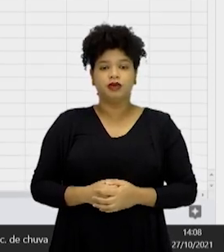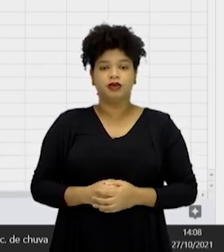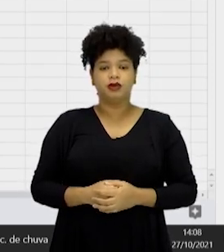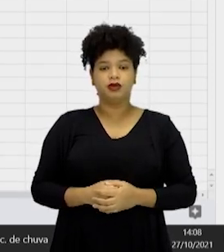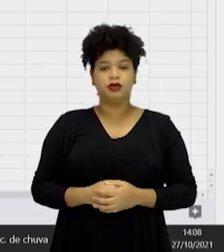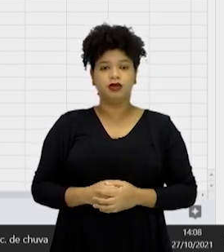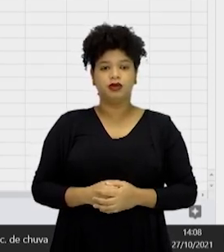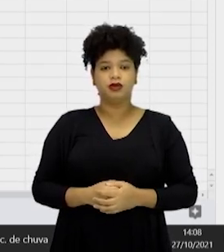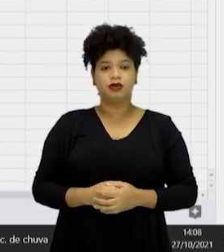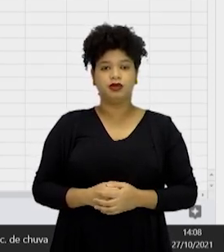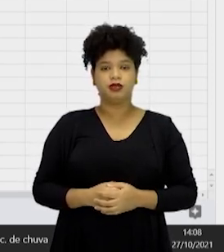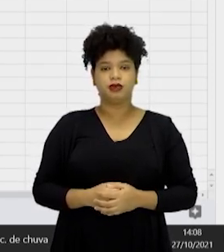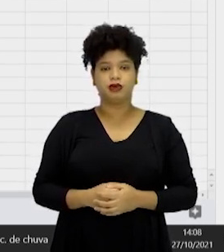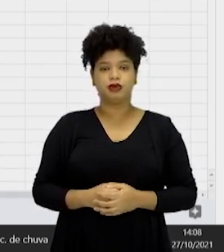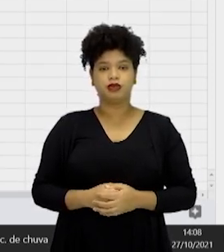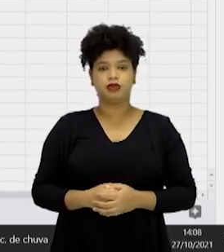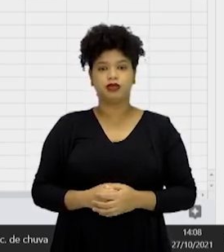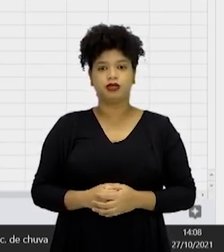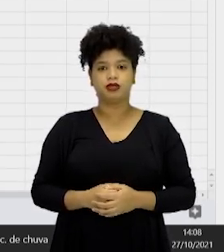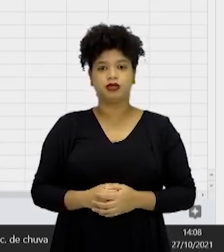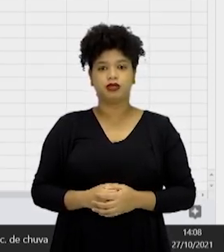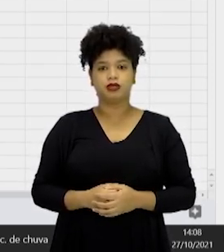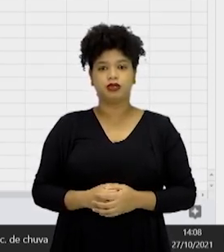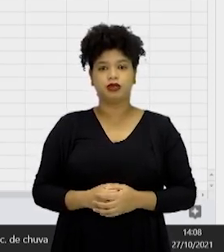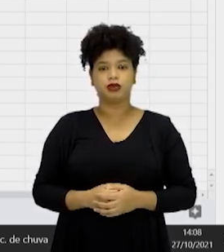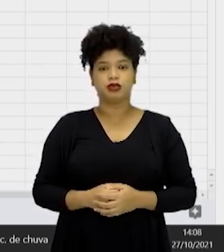esses gráficos.